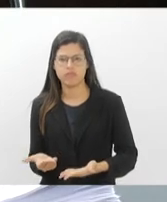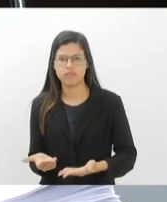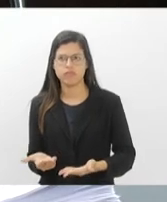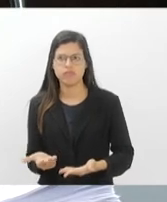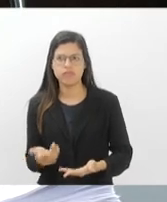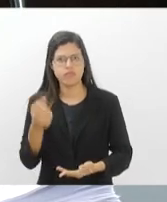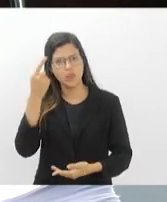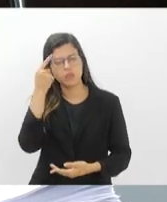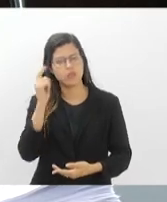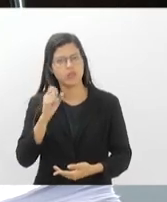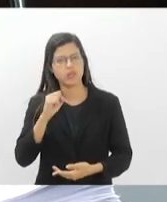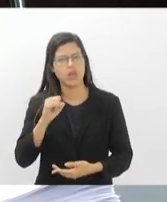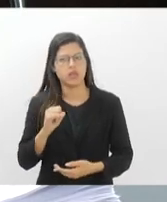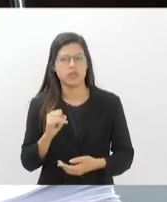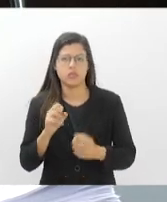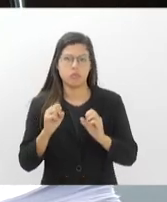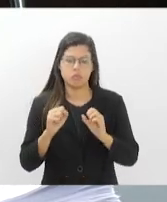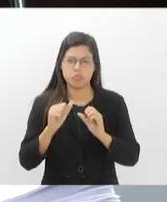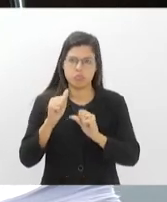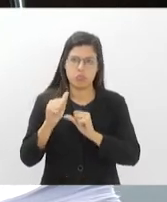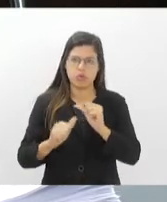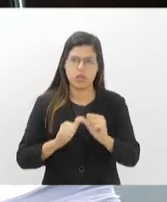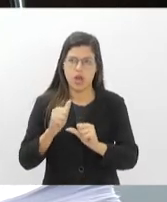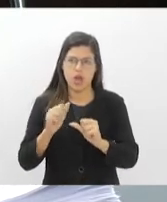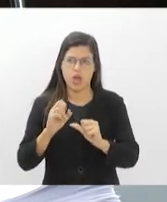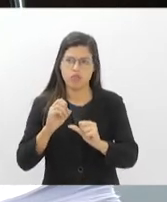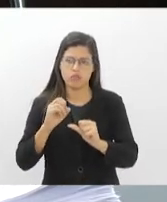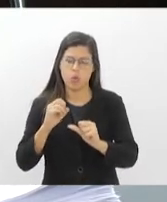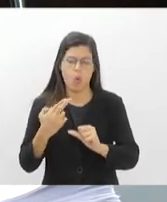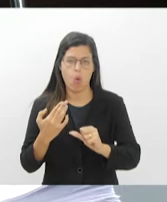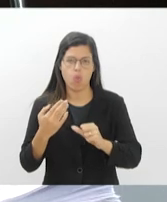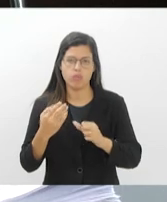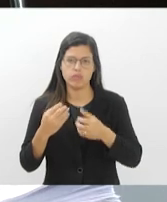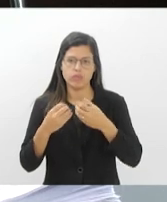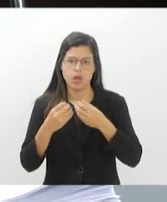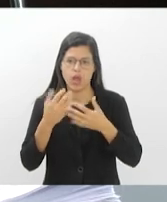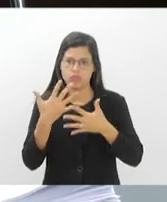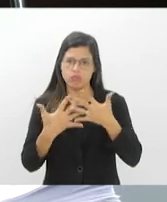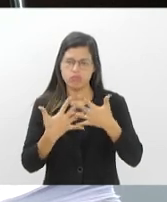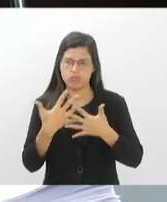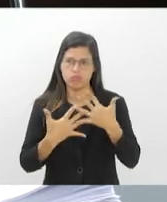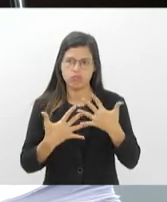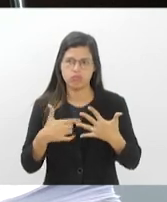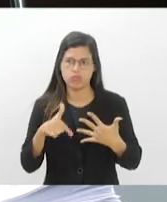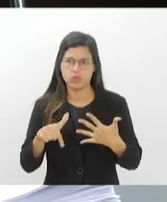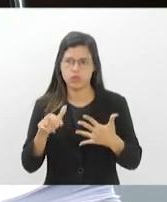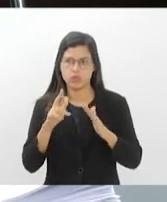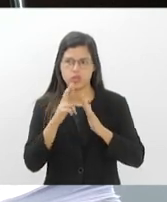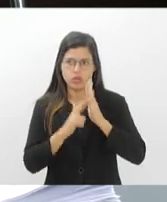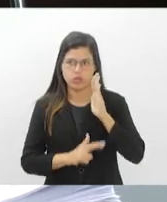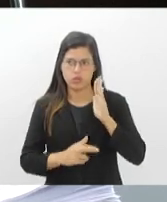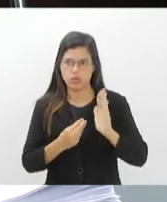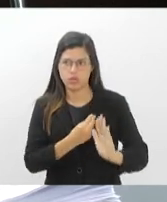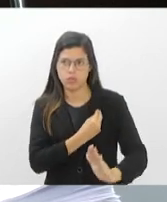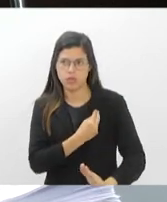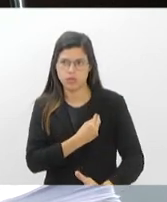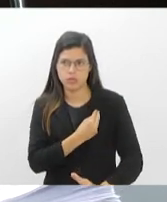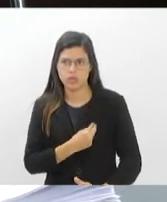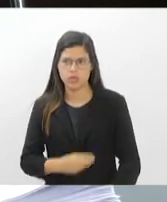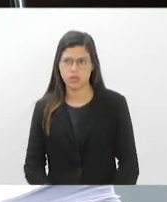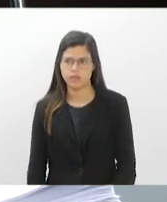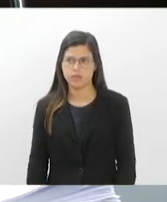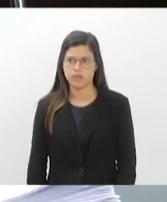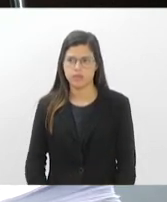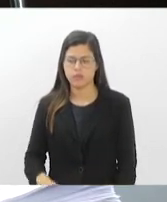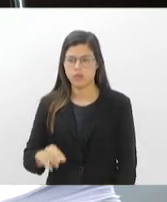se seria o caso de alterar ou dar pela prejudicabilidade. Aí o relator estando presente. Deputado